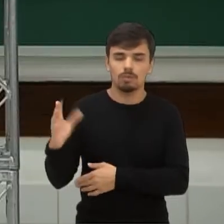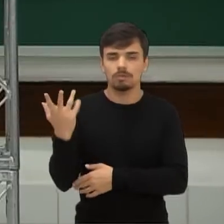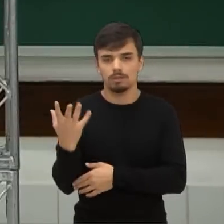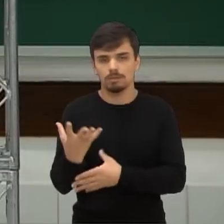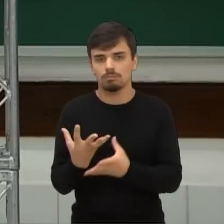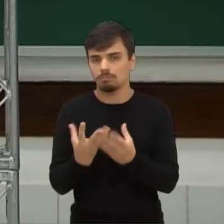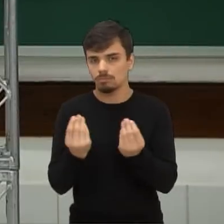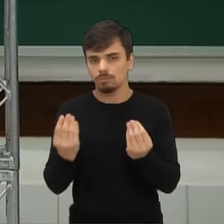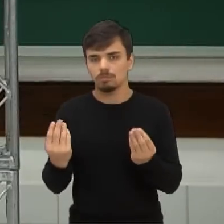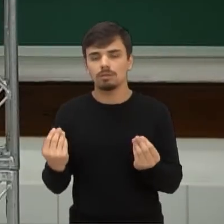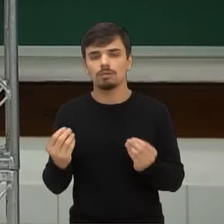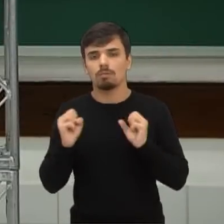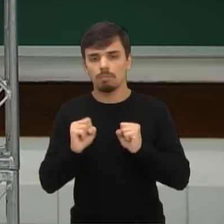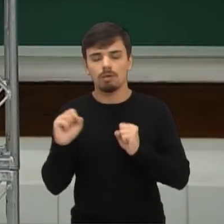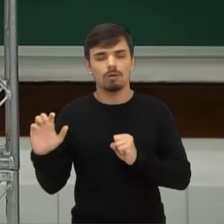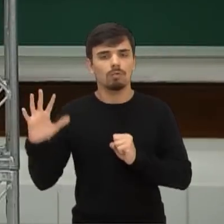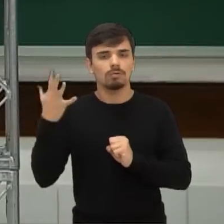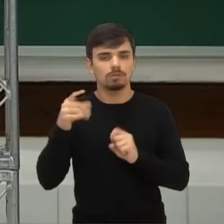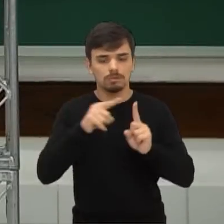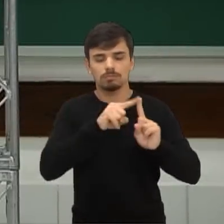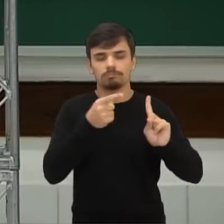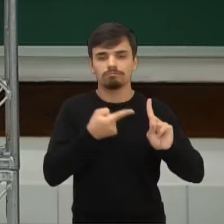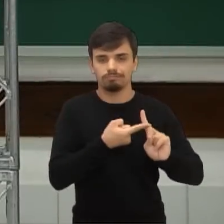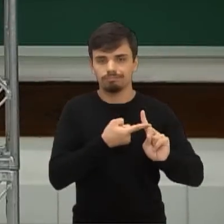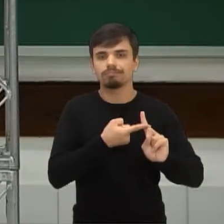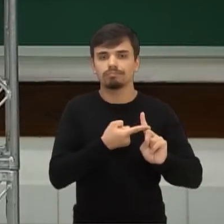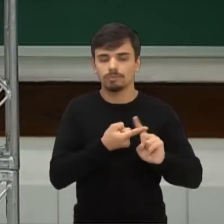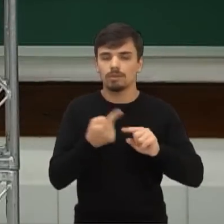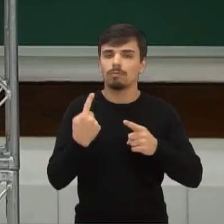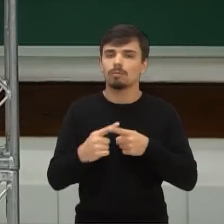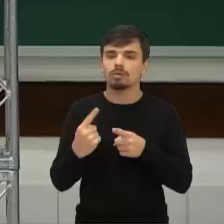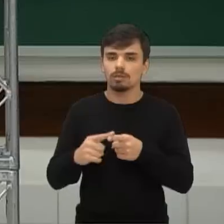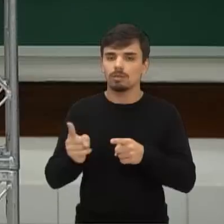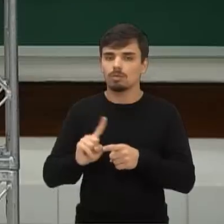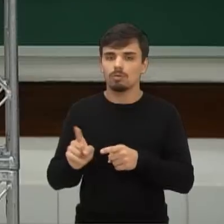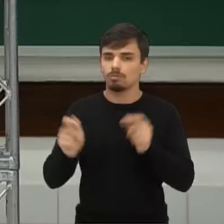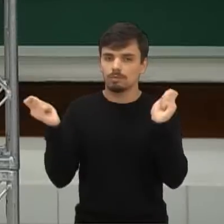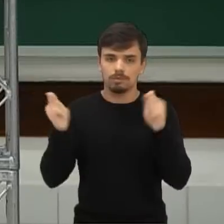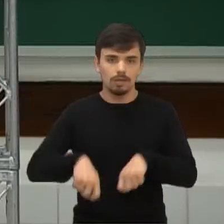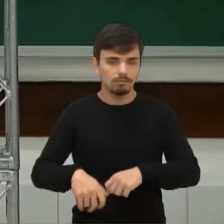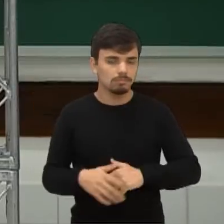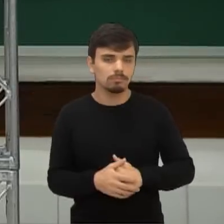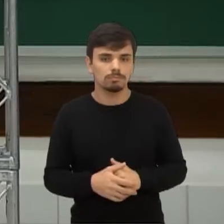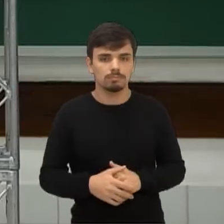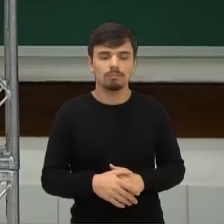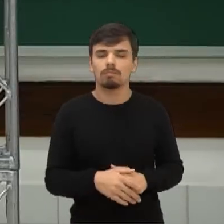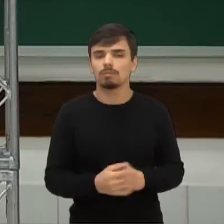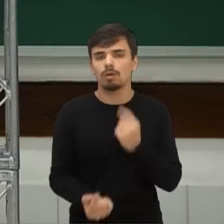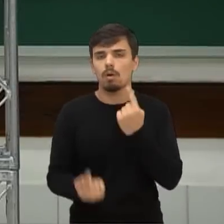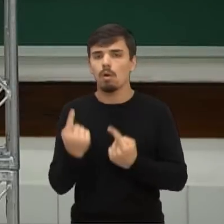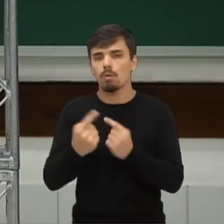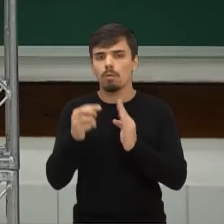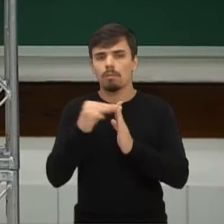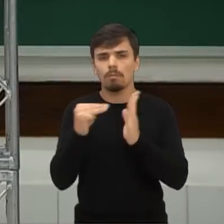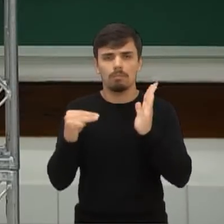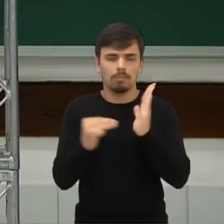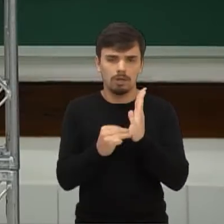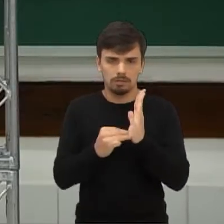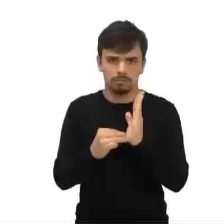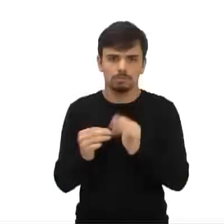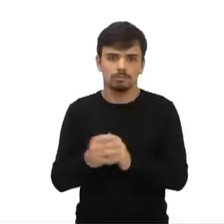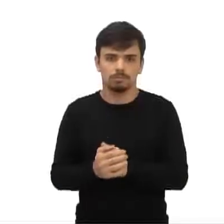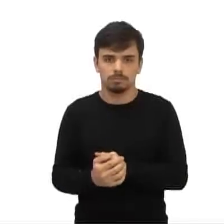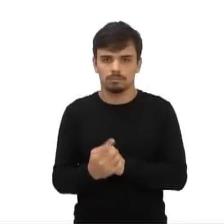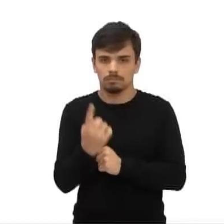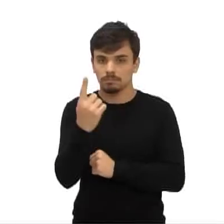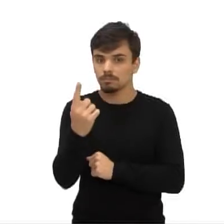pode acontecer a gravidez porque eles não são muito eficientes. Então, que métodos são esses? Vamos conhecer.